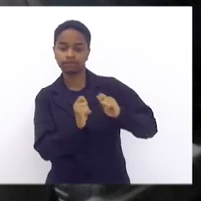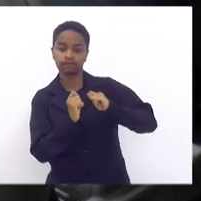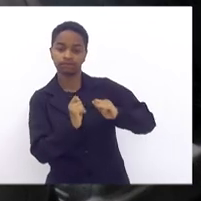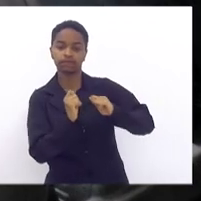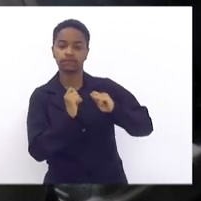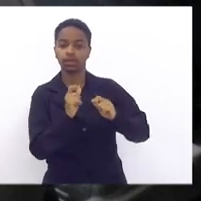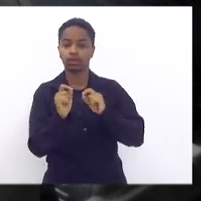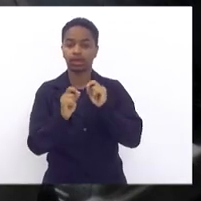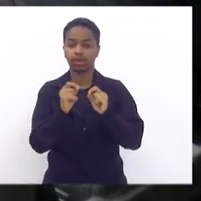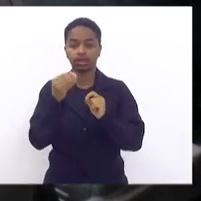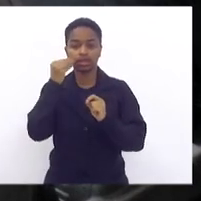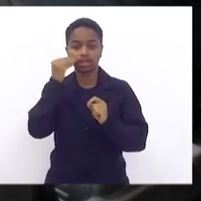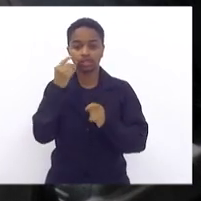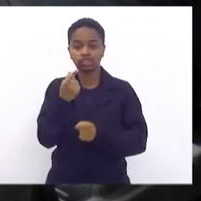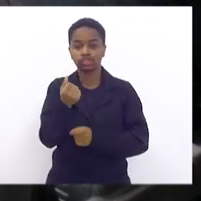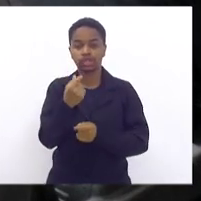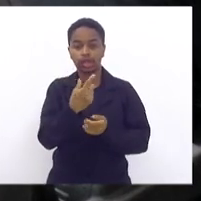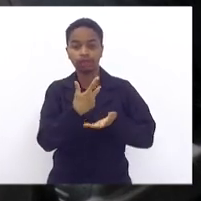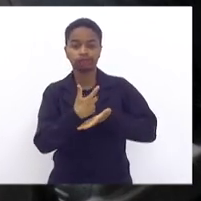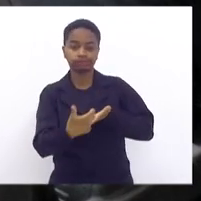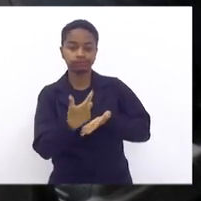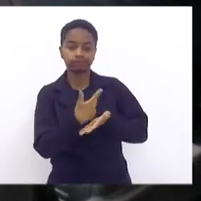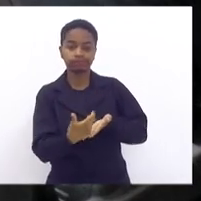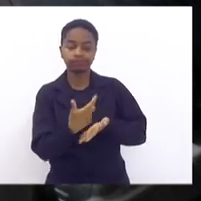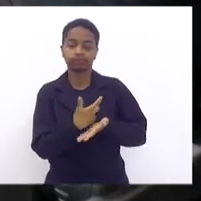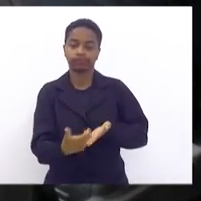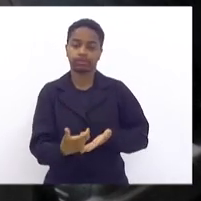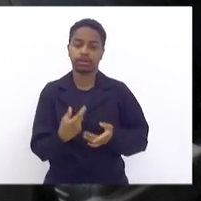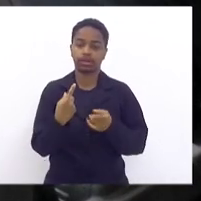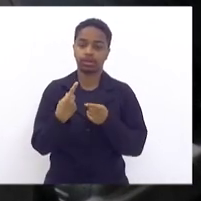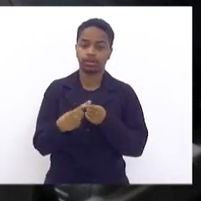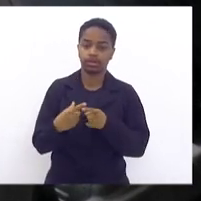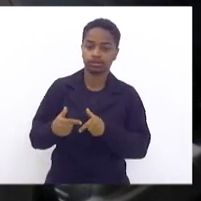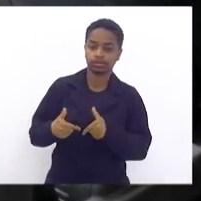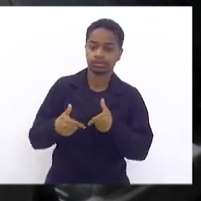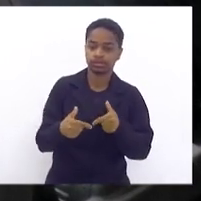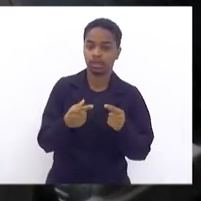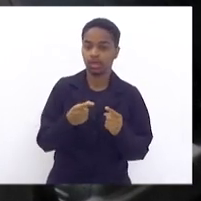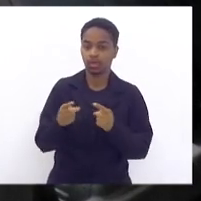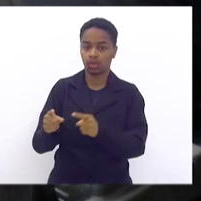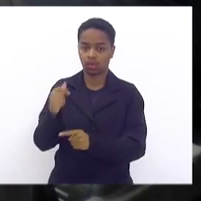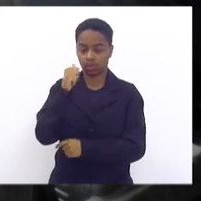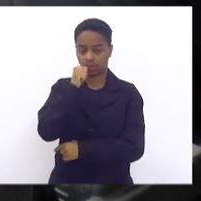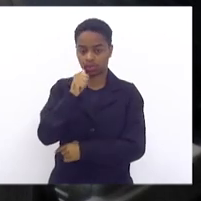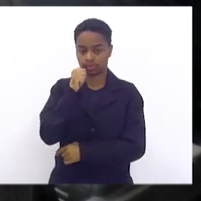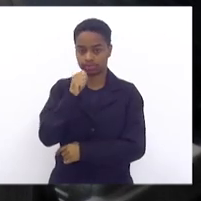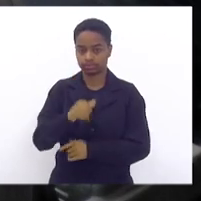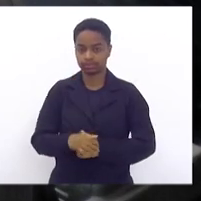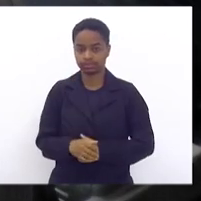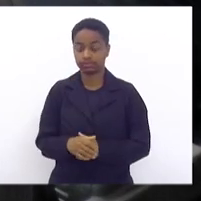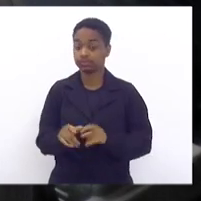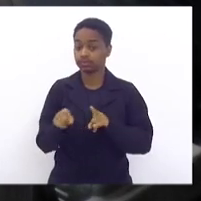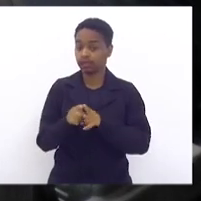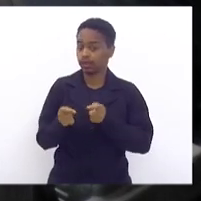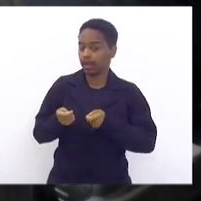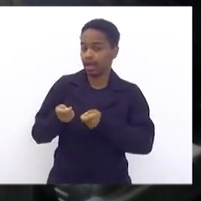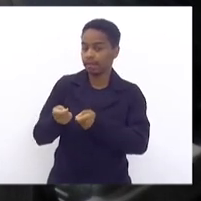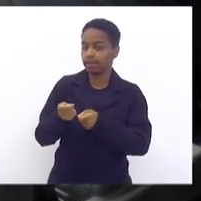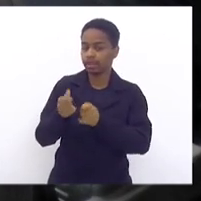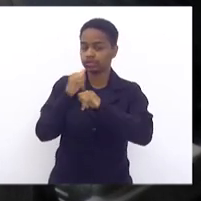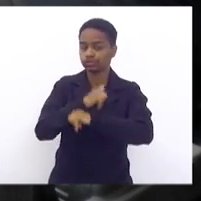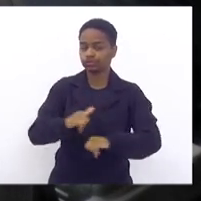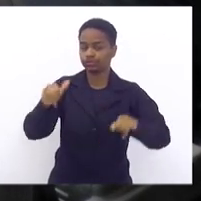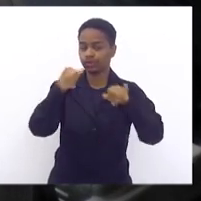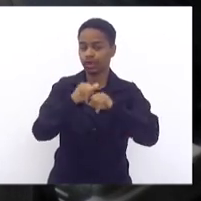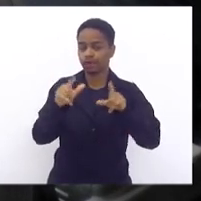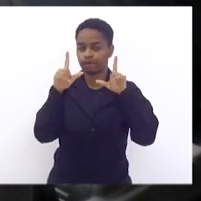né? Que é a extorsão que são praticadas contra as mulheres, a ameaça de divulgar cenas